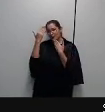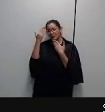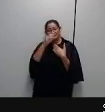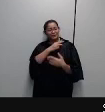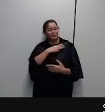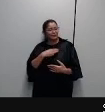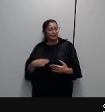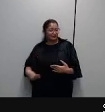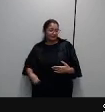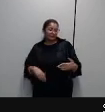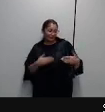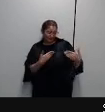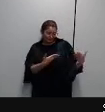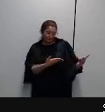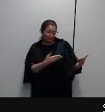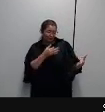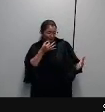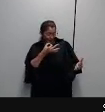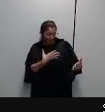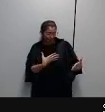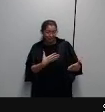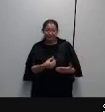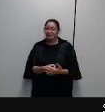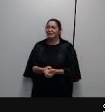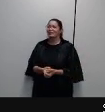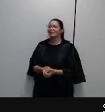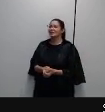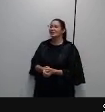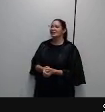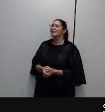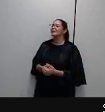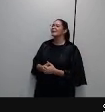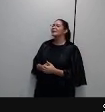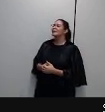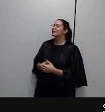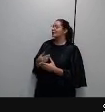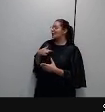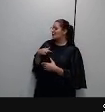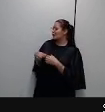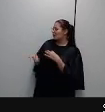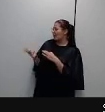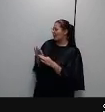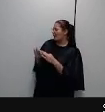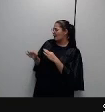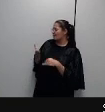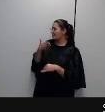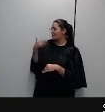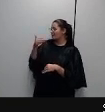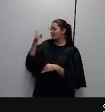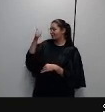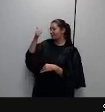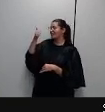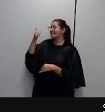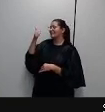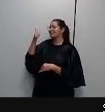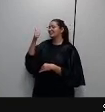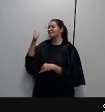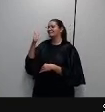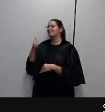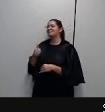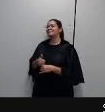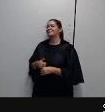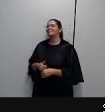especificamente nesse período não está das melhores eu vou já agora fazer a correção viu ainda mais manda lindo